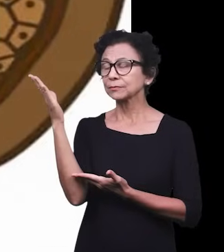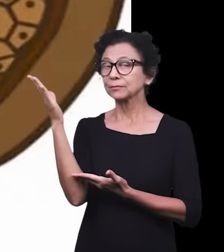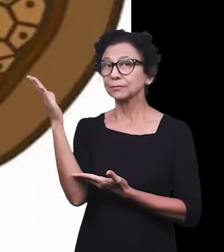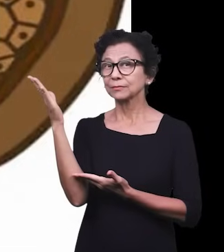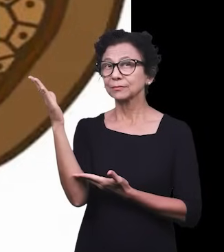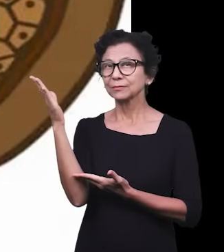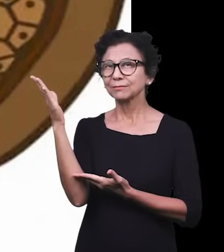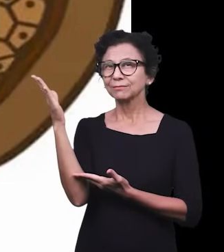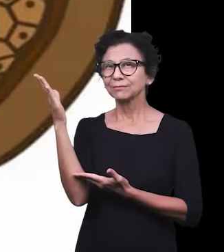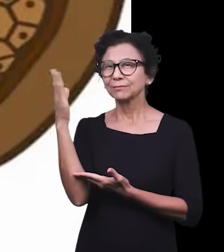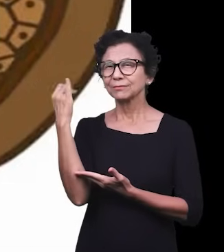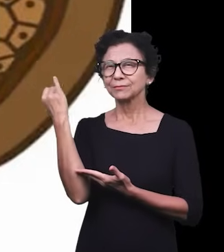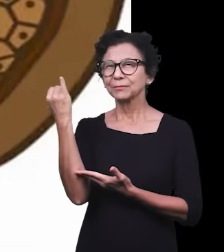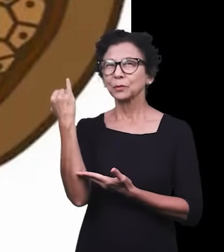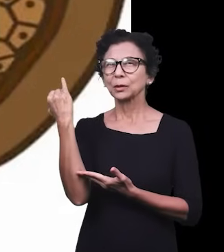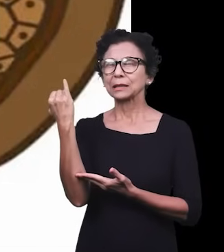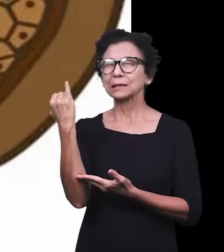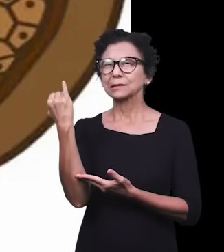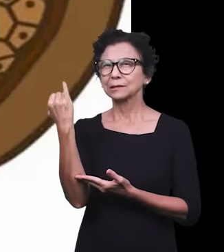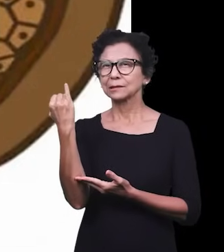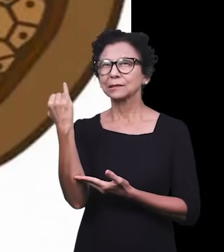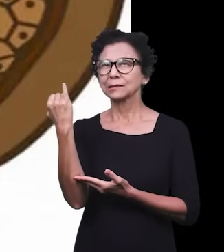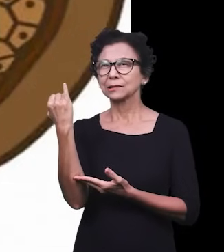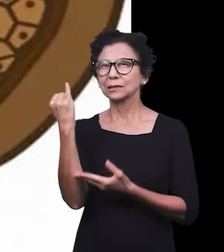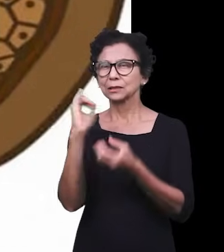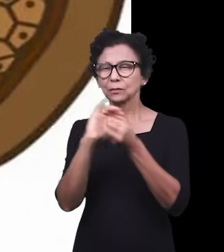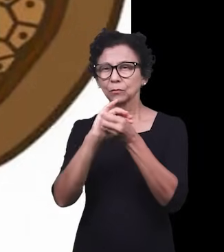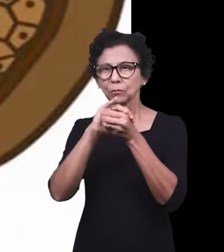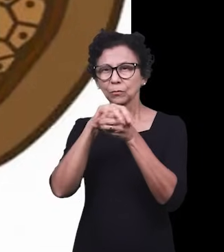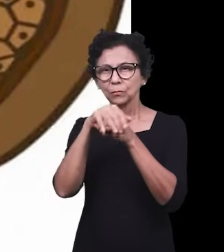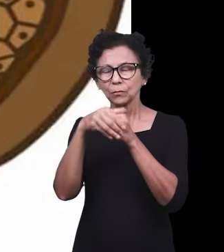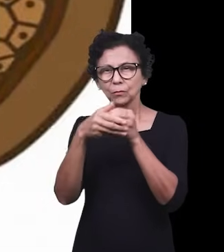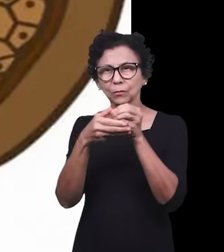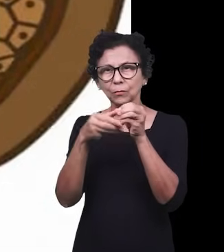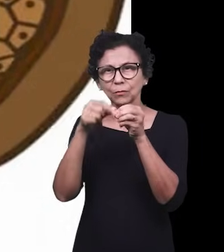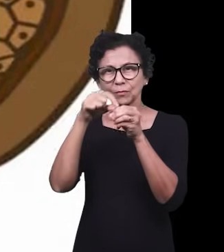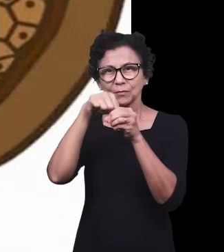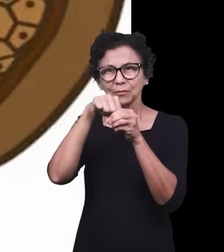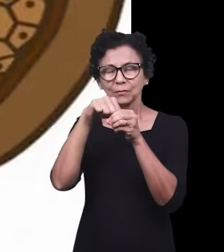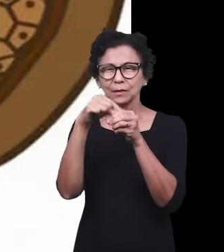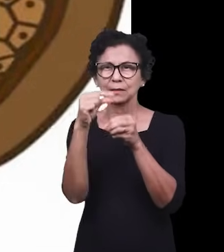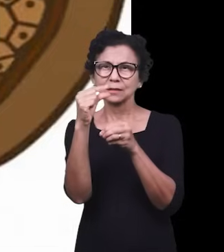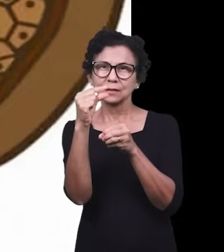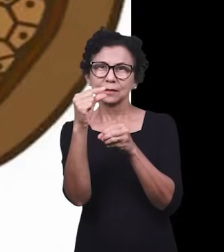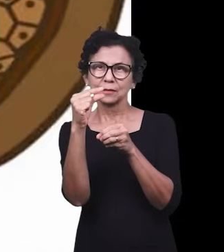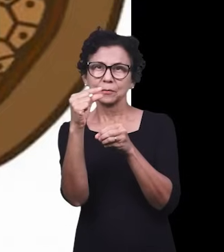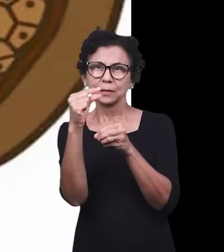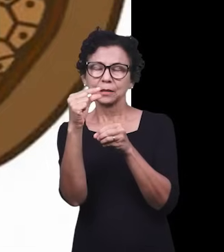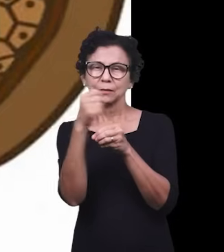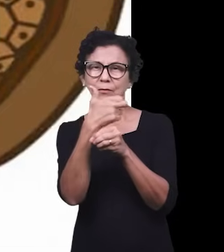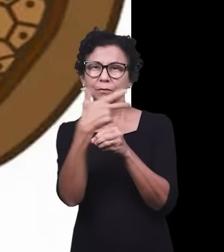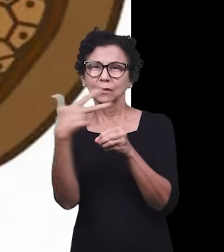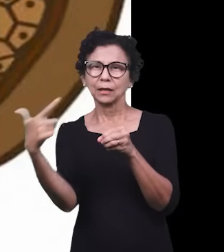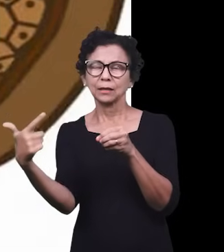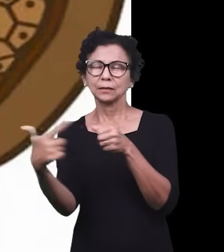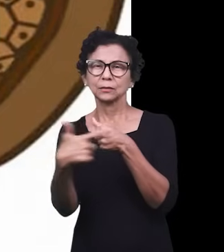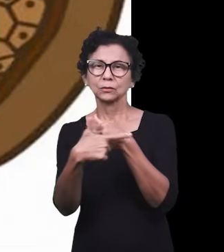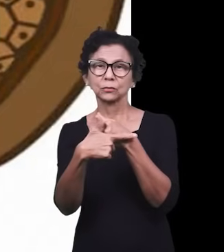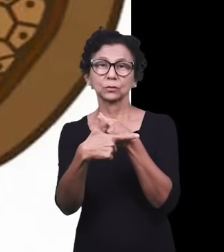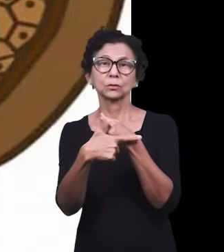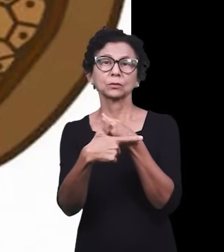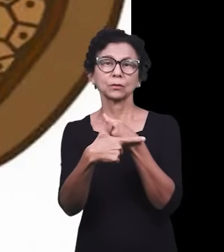estrutura primordial importante né para o para o vegetal pois dentre várias funções